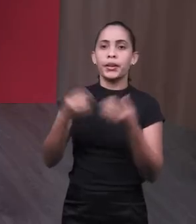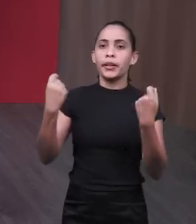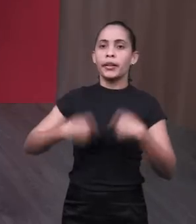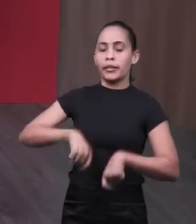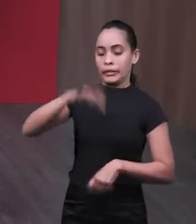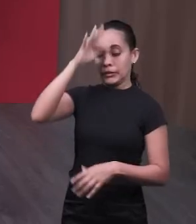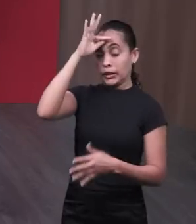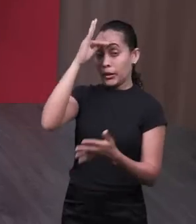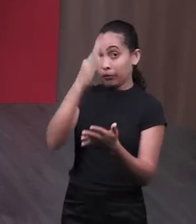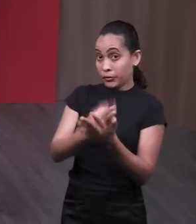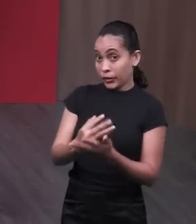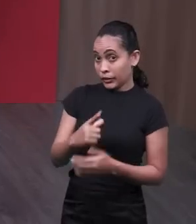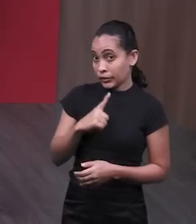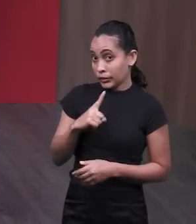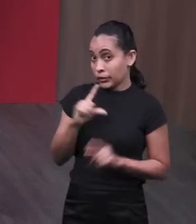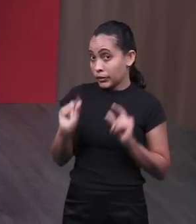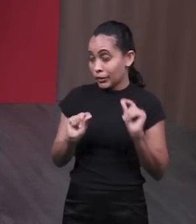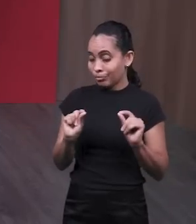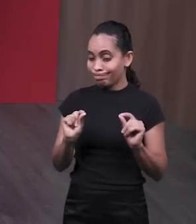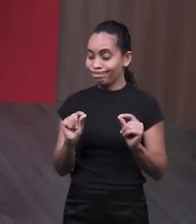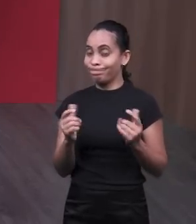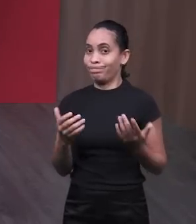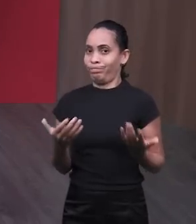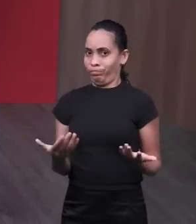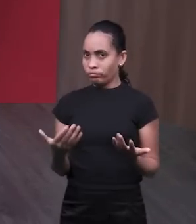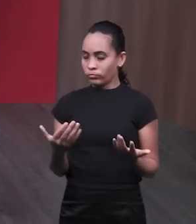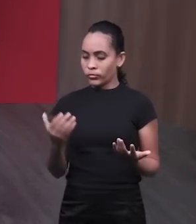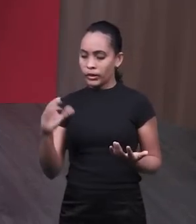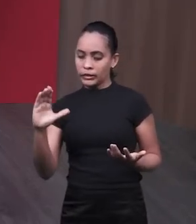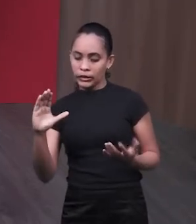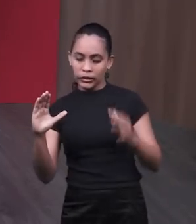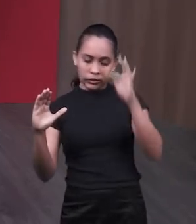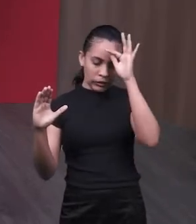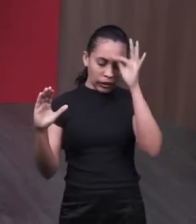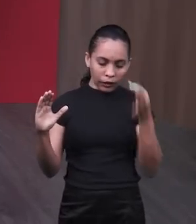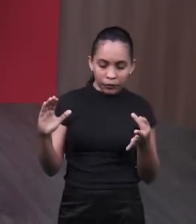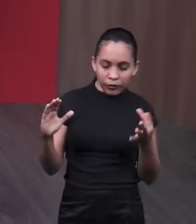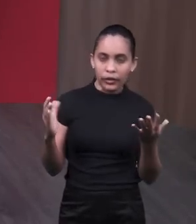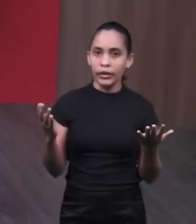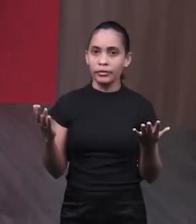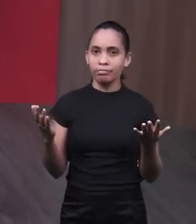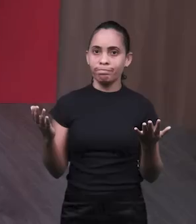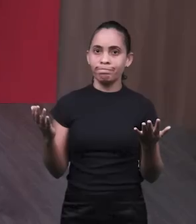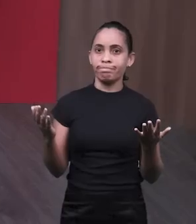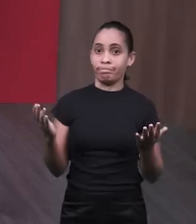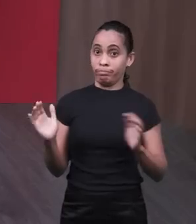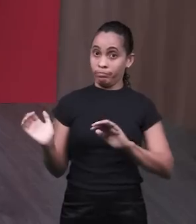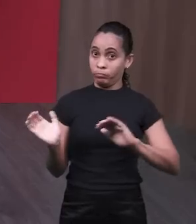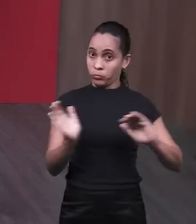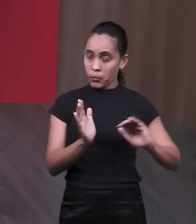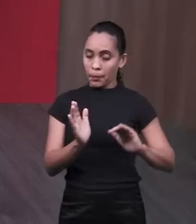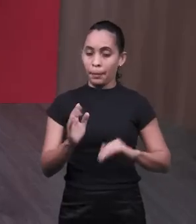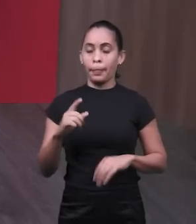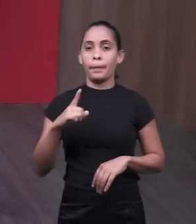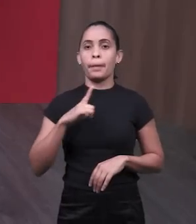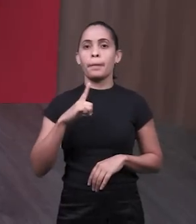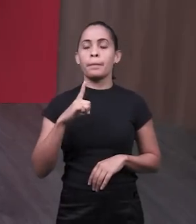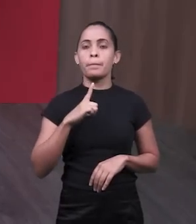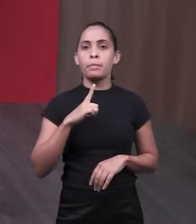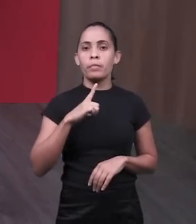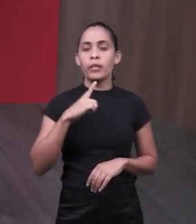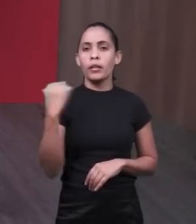fé, porque elas não estão em harmonia. Eu estava aqui antes conversando com o pastor Jerônimo e ele fez uma abordagem